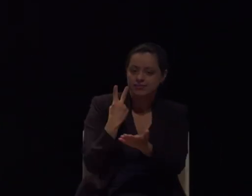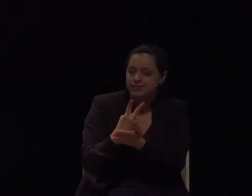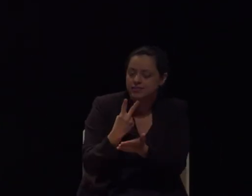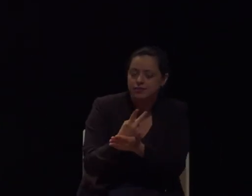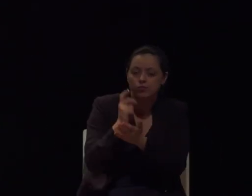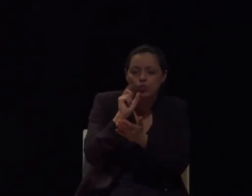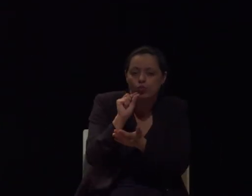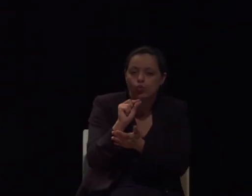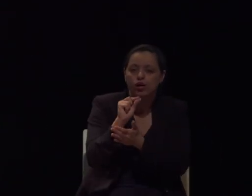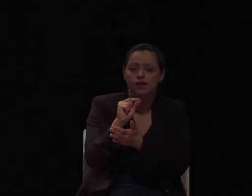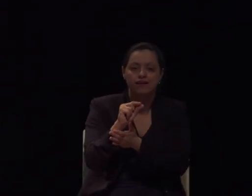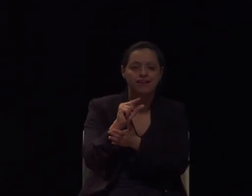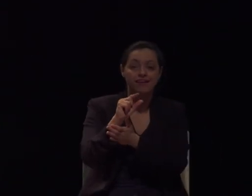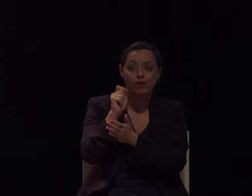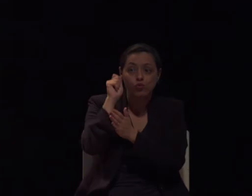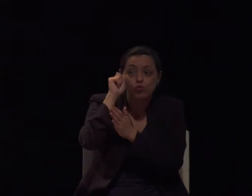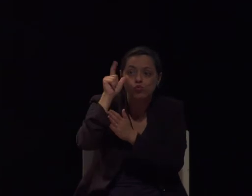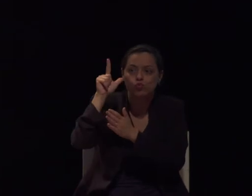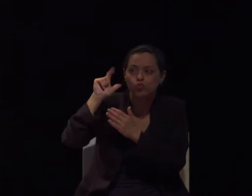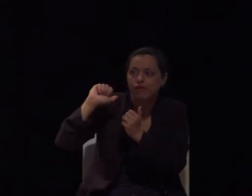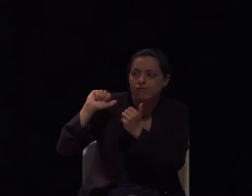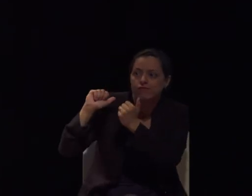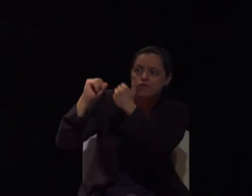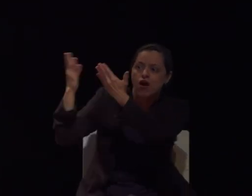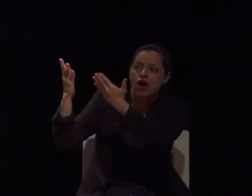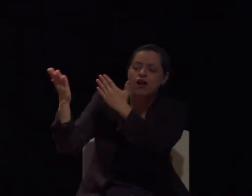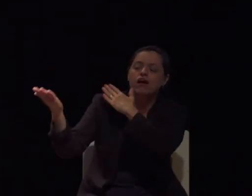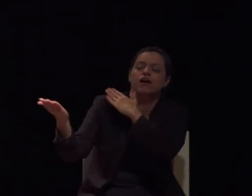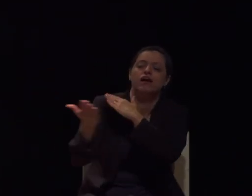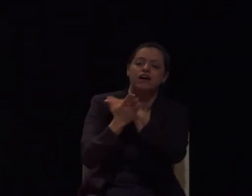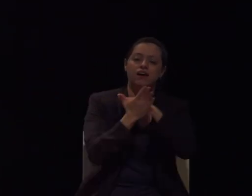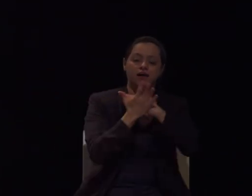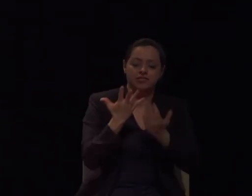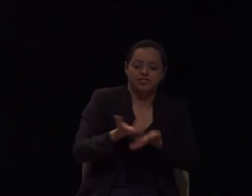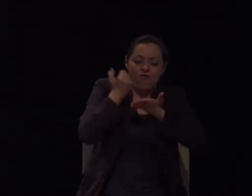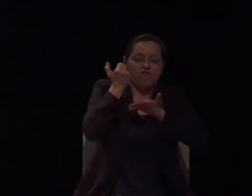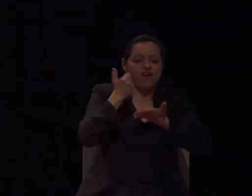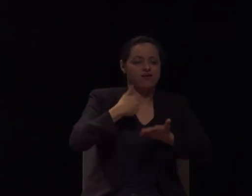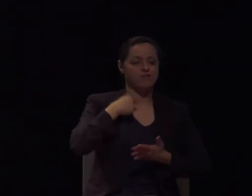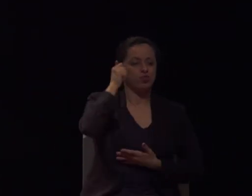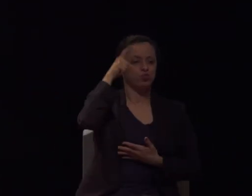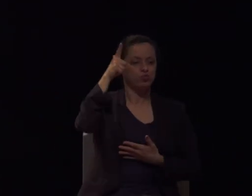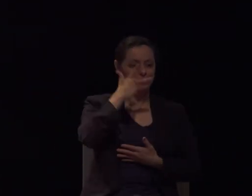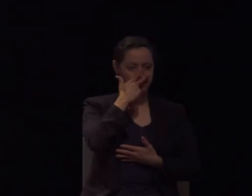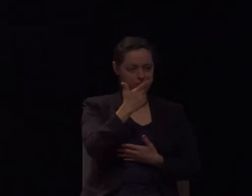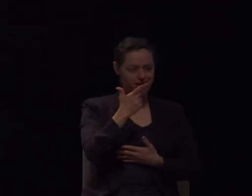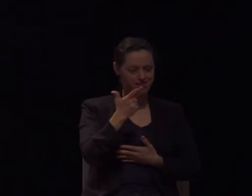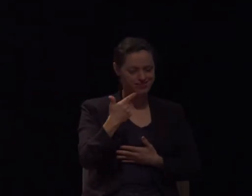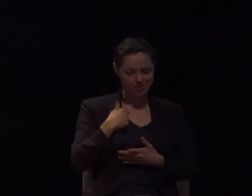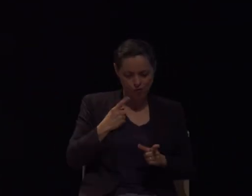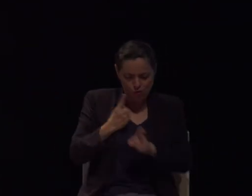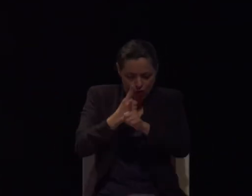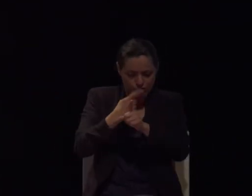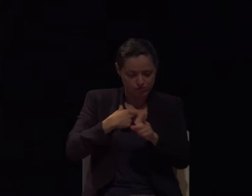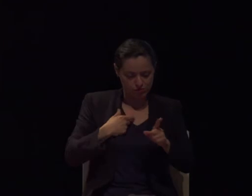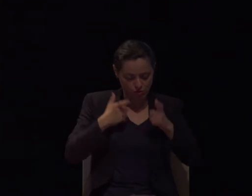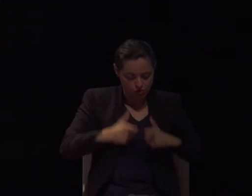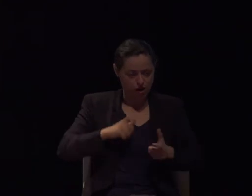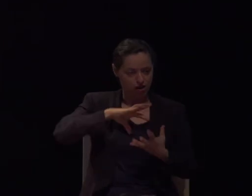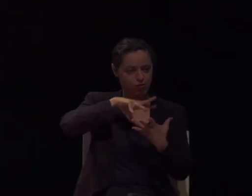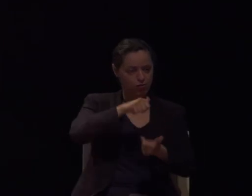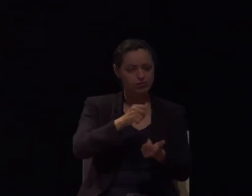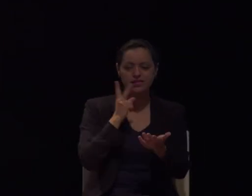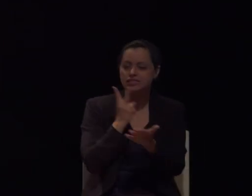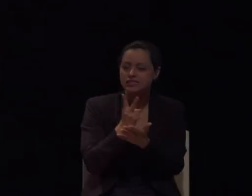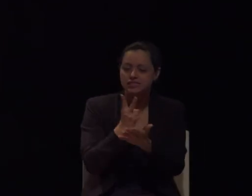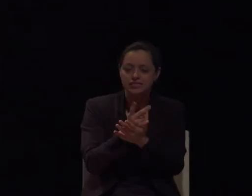vinda de uma cultura externa para que a gente ache o que é nosso' bonito então a gente está sempre batendo num